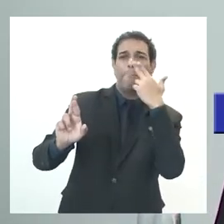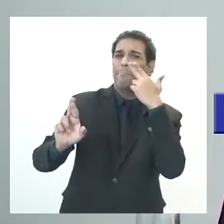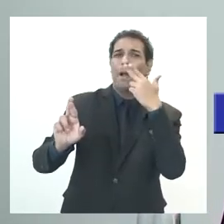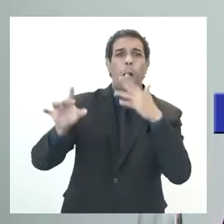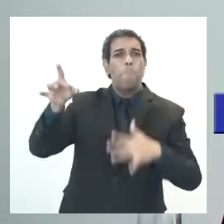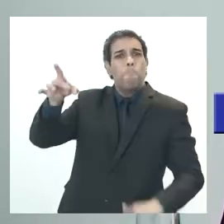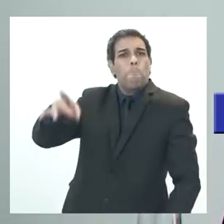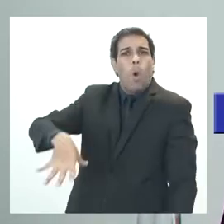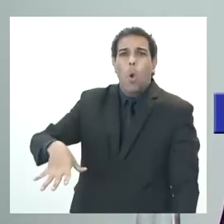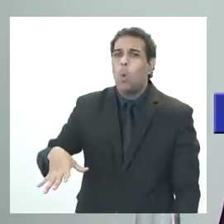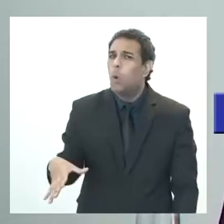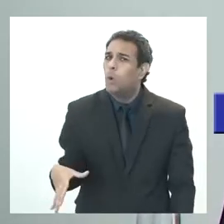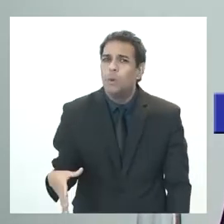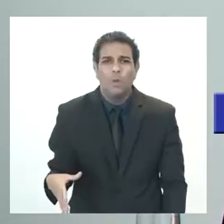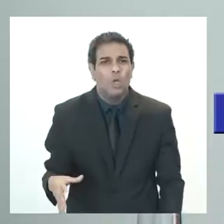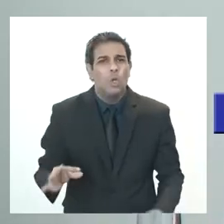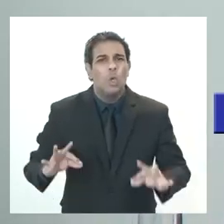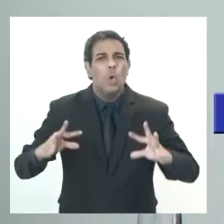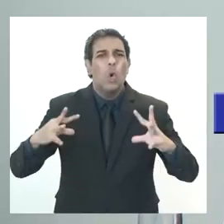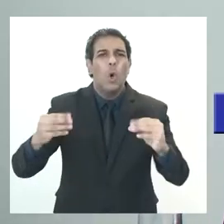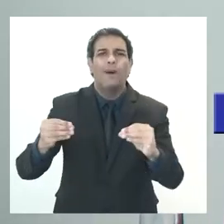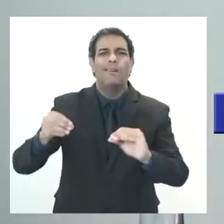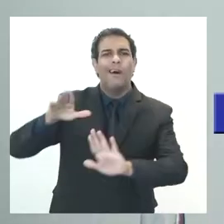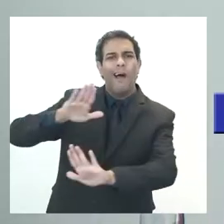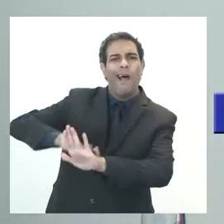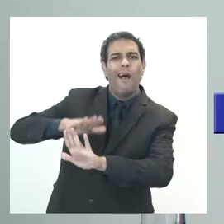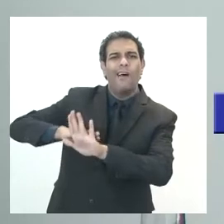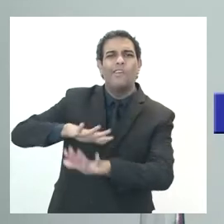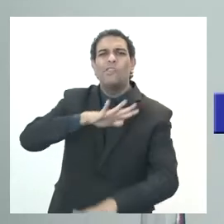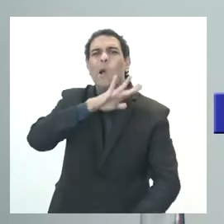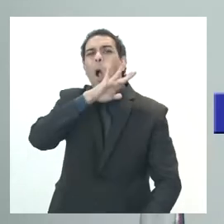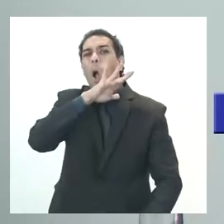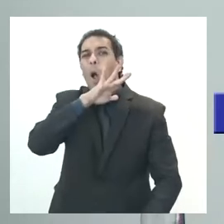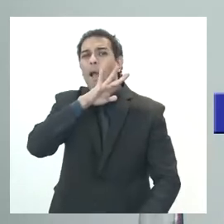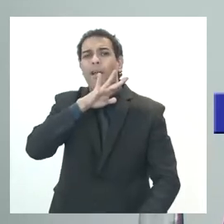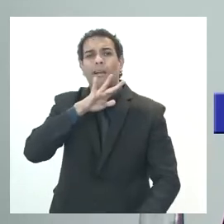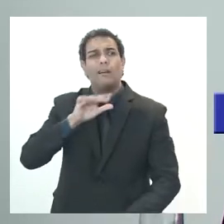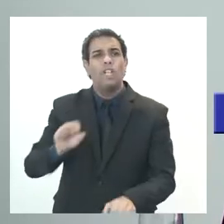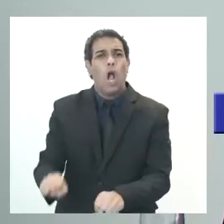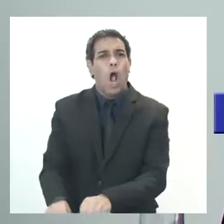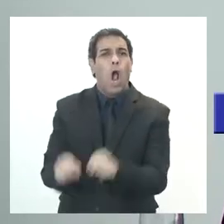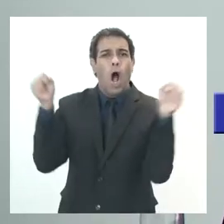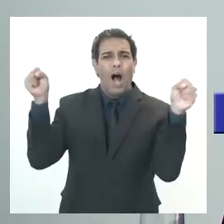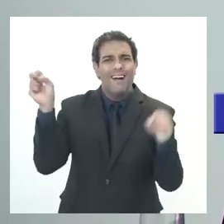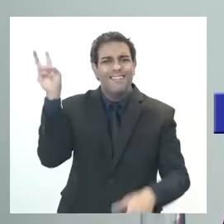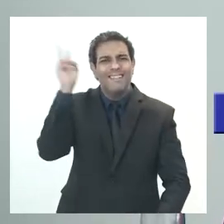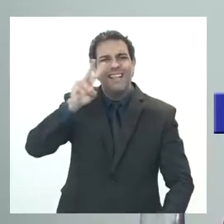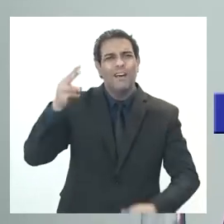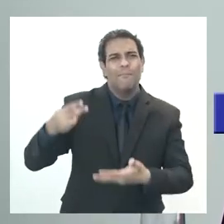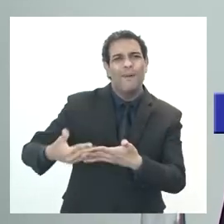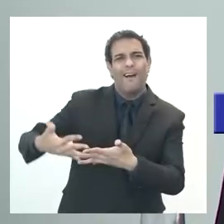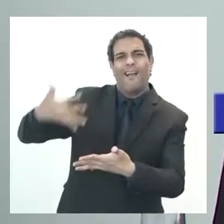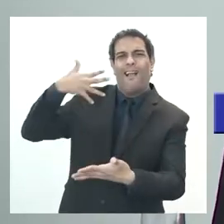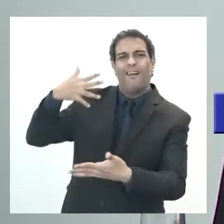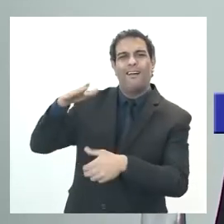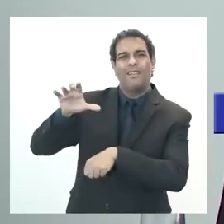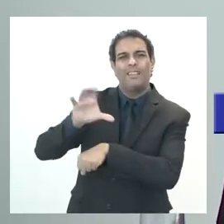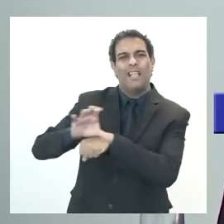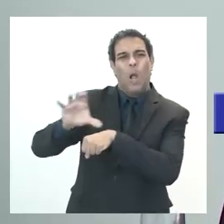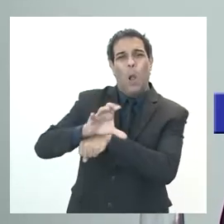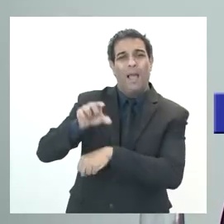disrupção né com tudo que a gente vinha construindo desde a Constituição de 1988